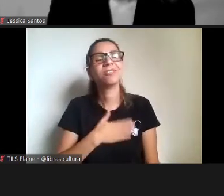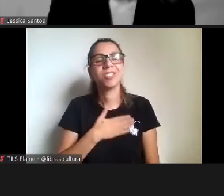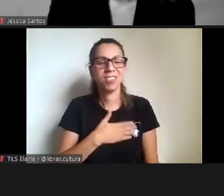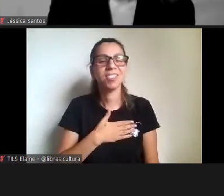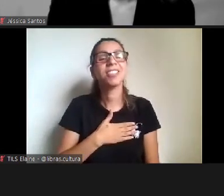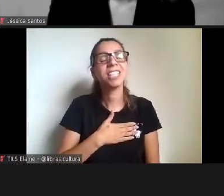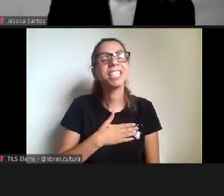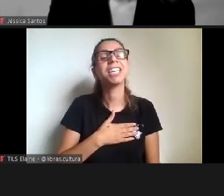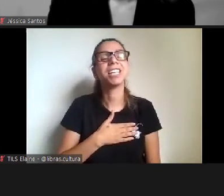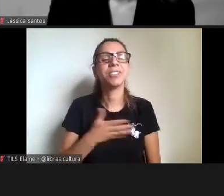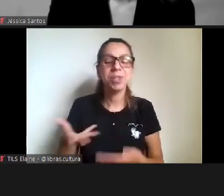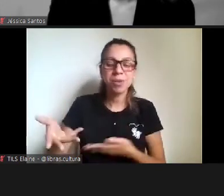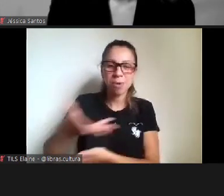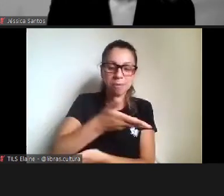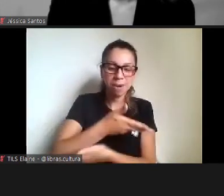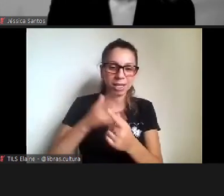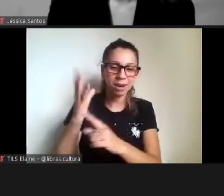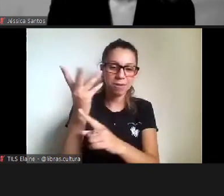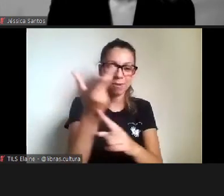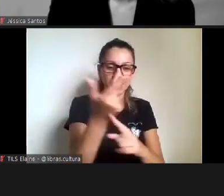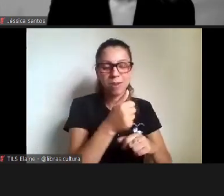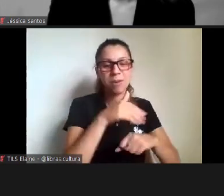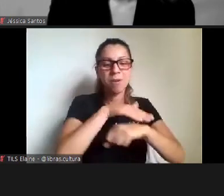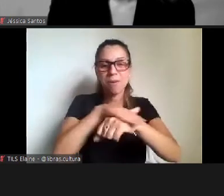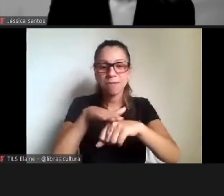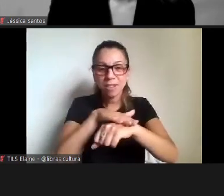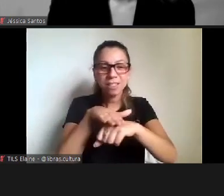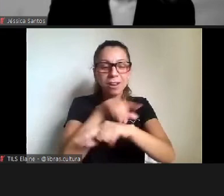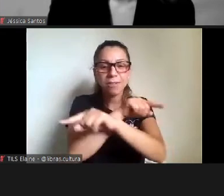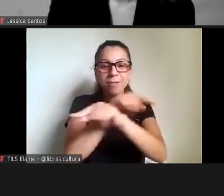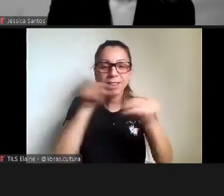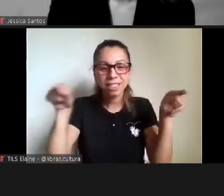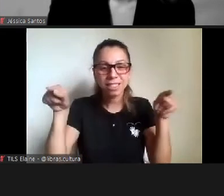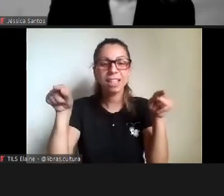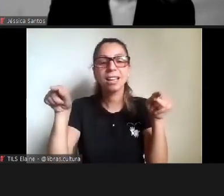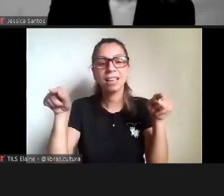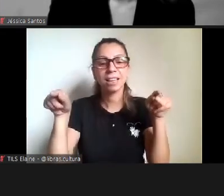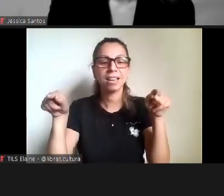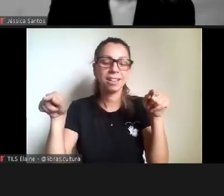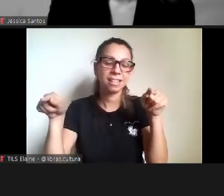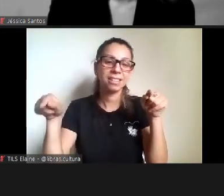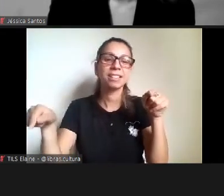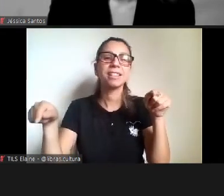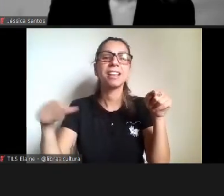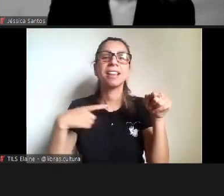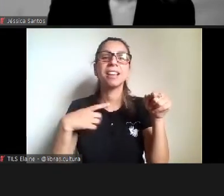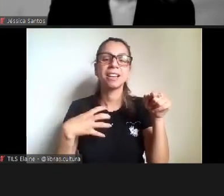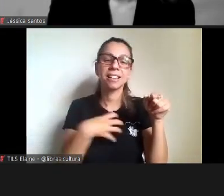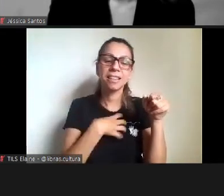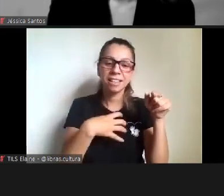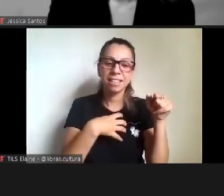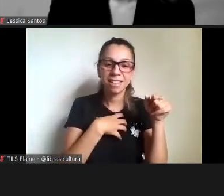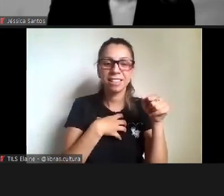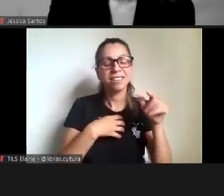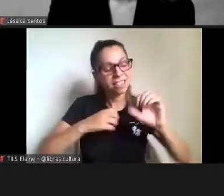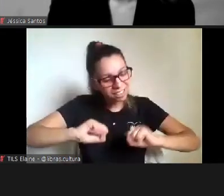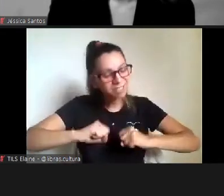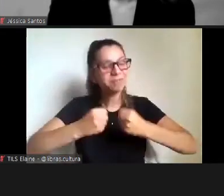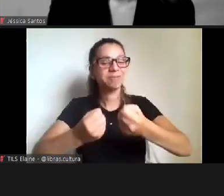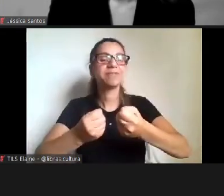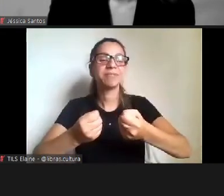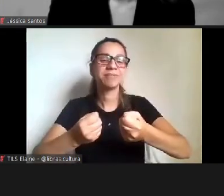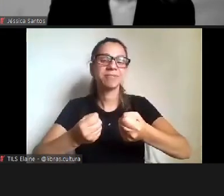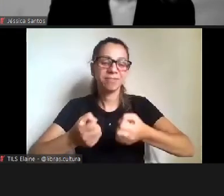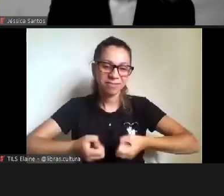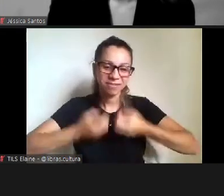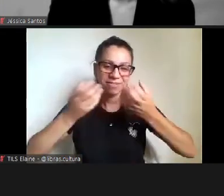artistas e conversar com vocês e dizer que, de alguma forma, essa catarse está acontecendo, tá?